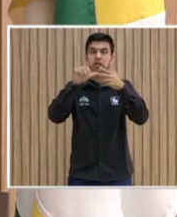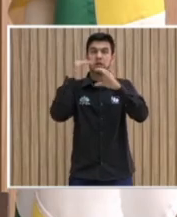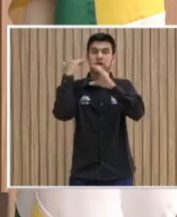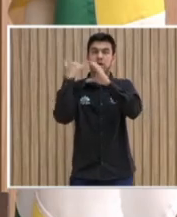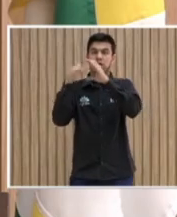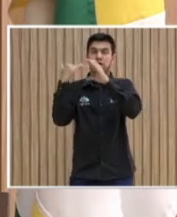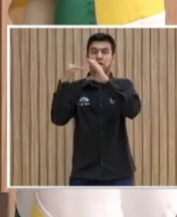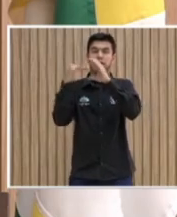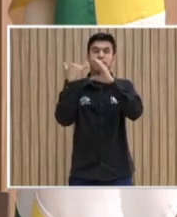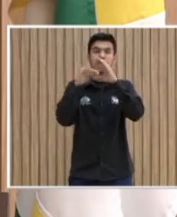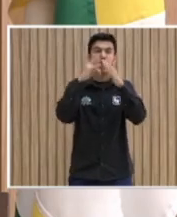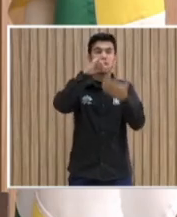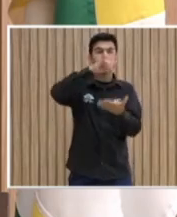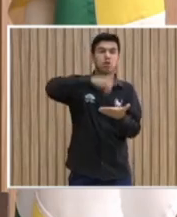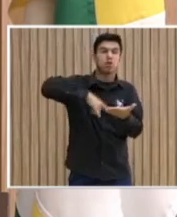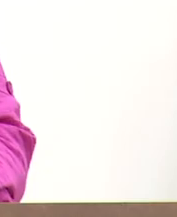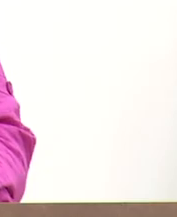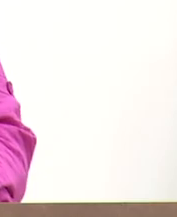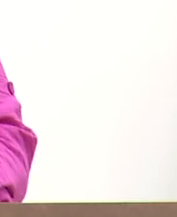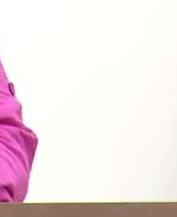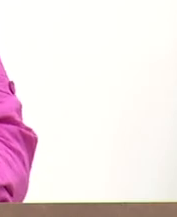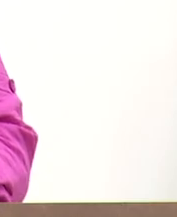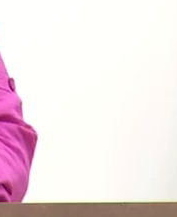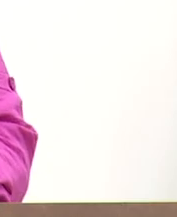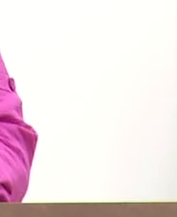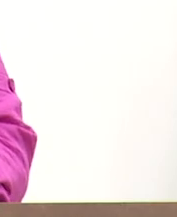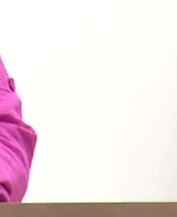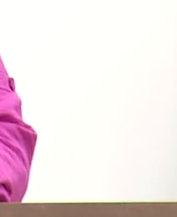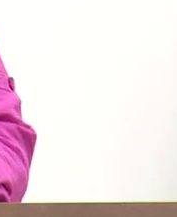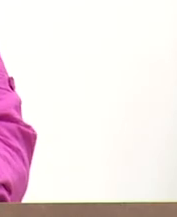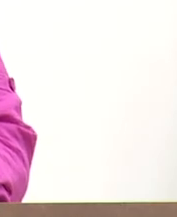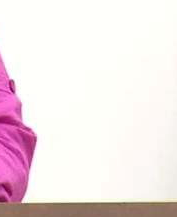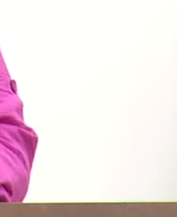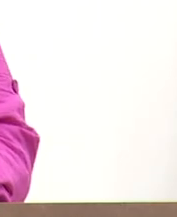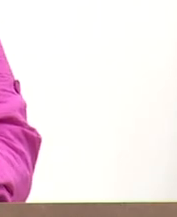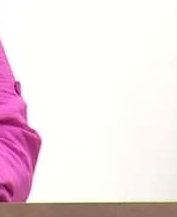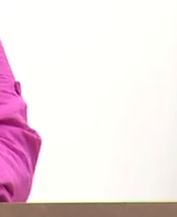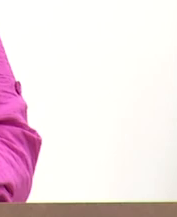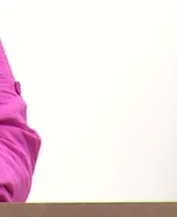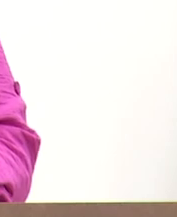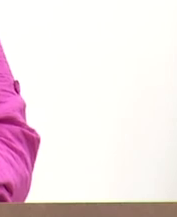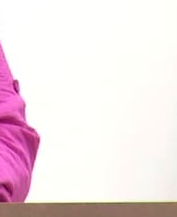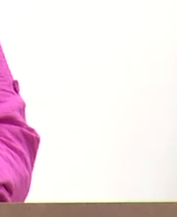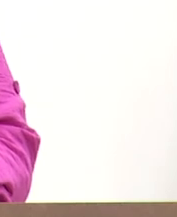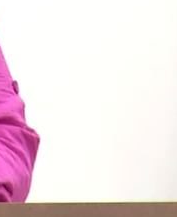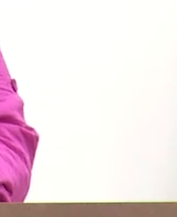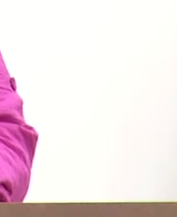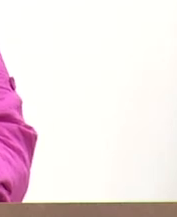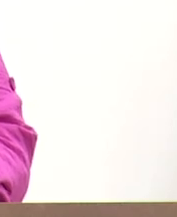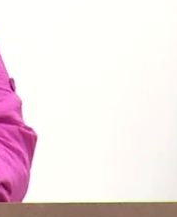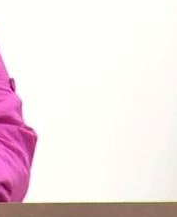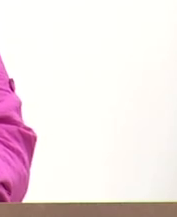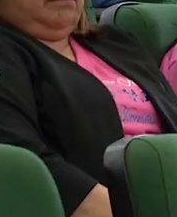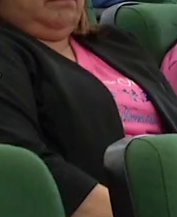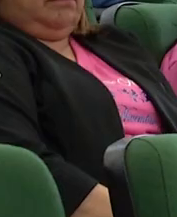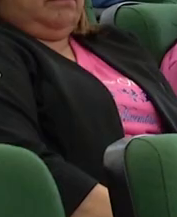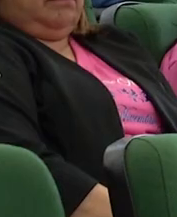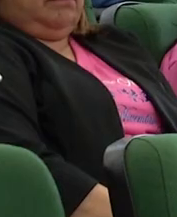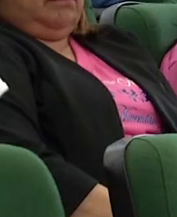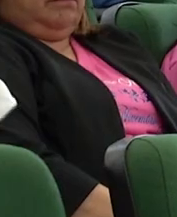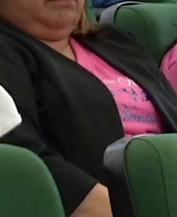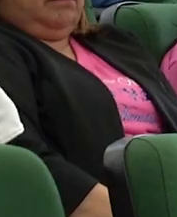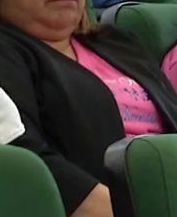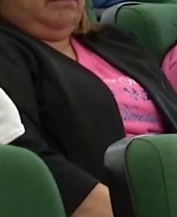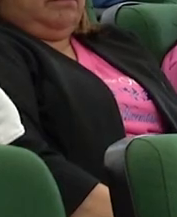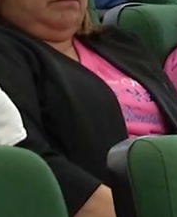documentos das ações tomadas e por último se disse impedido de continuar neste caso específico como procuradora da mulher